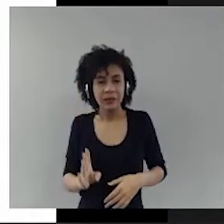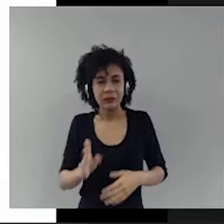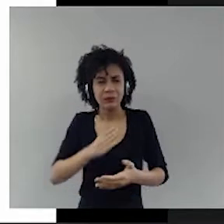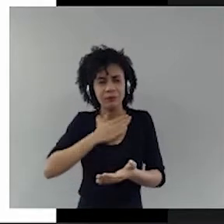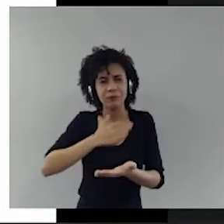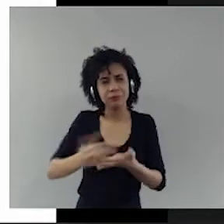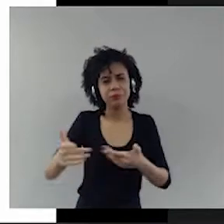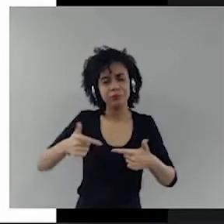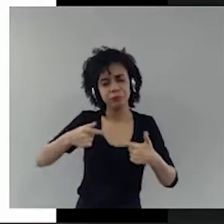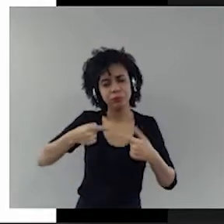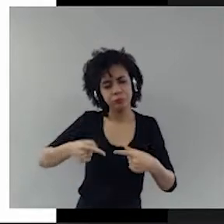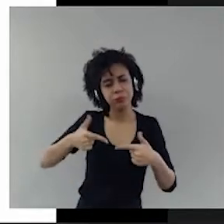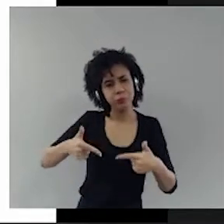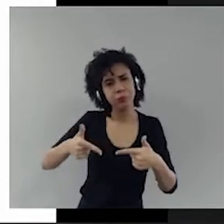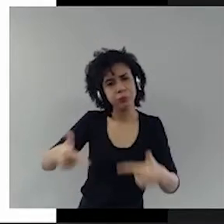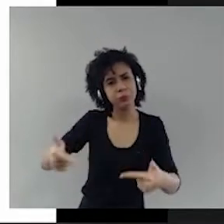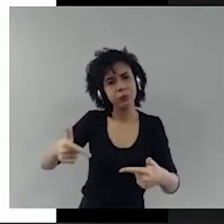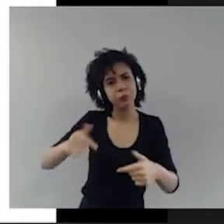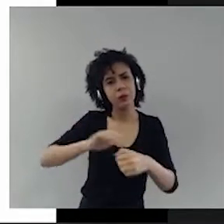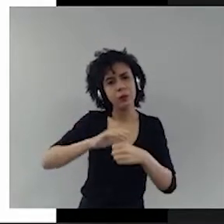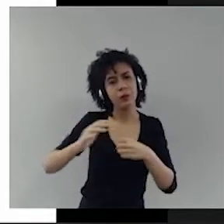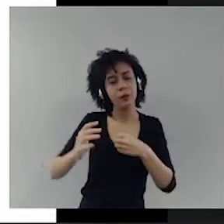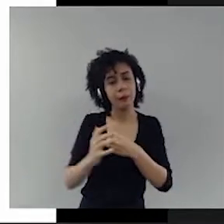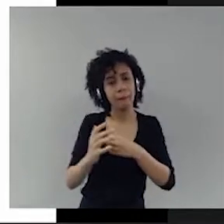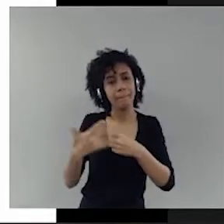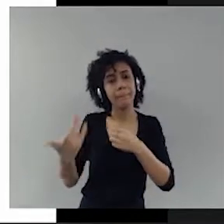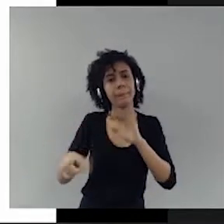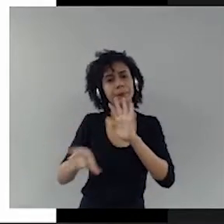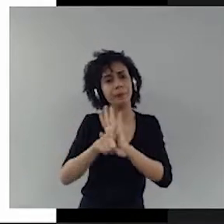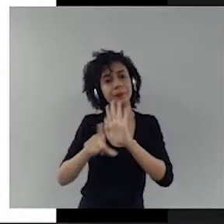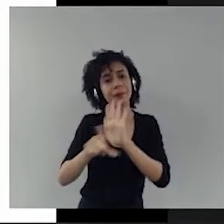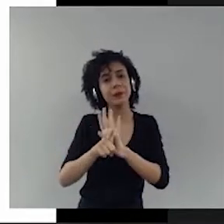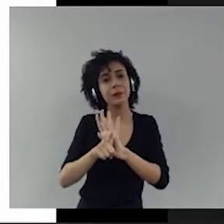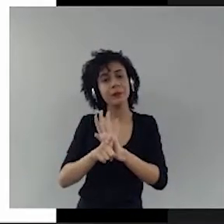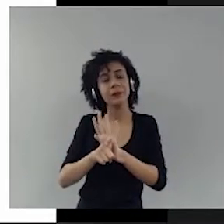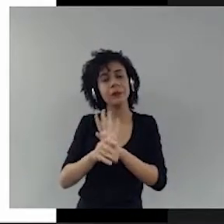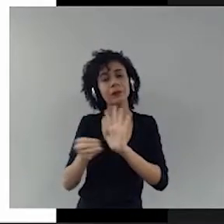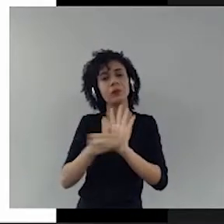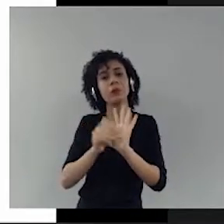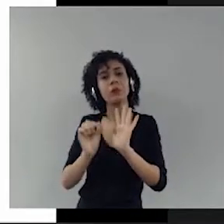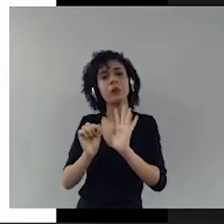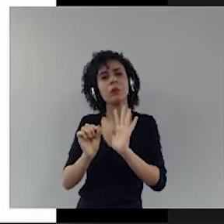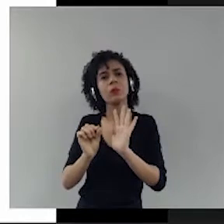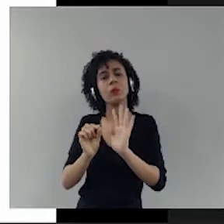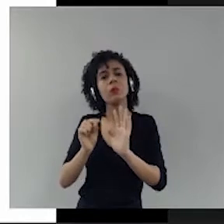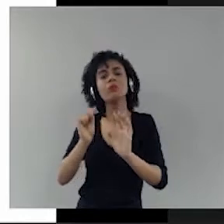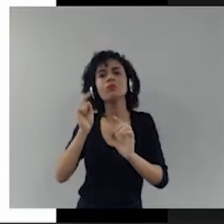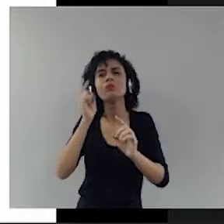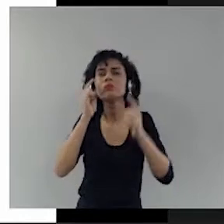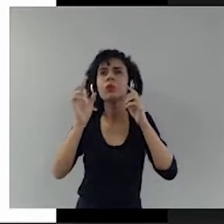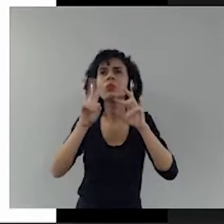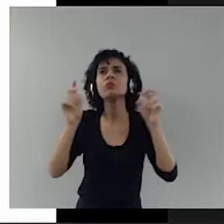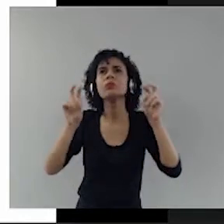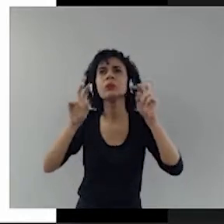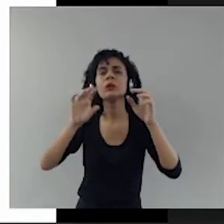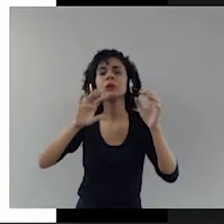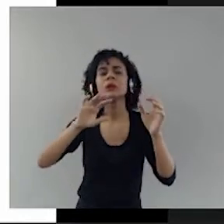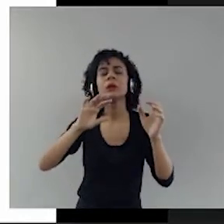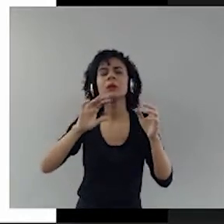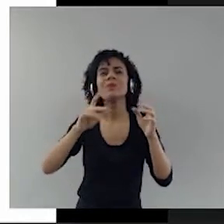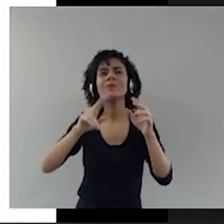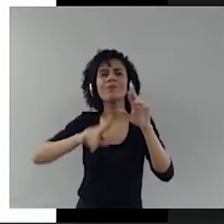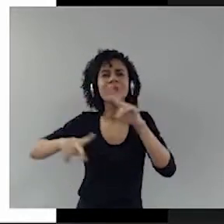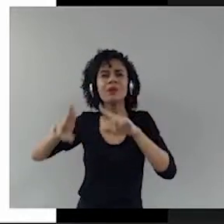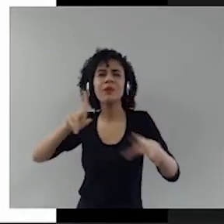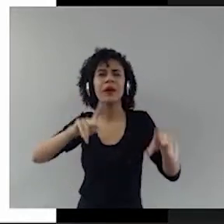iniciando esse enfrentamento da da paneminha e essa lei versou sobre medidas de diversa natureza o